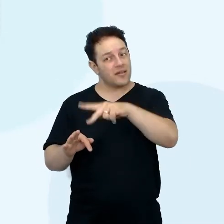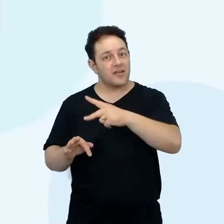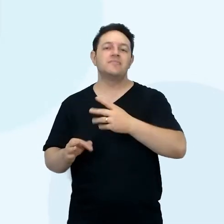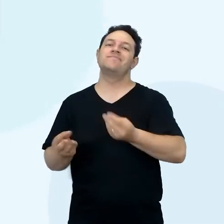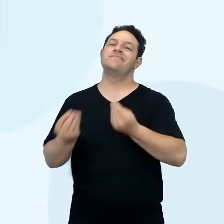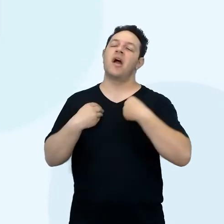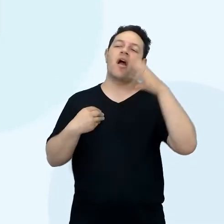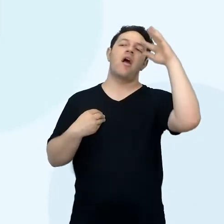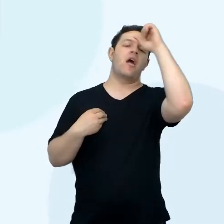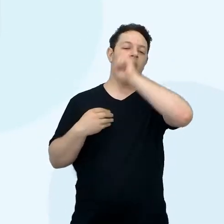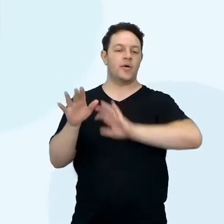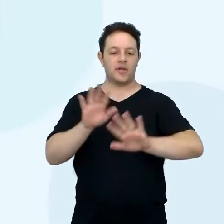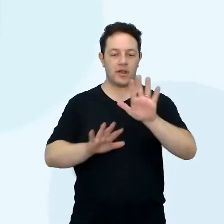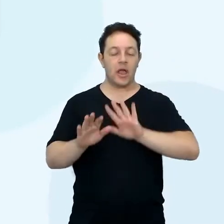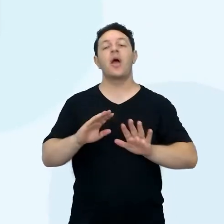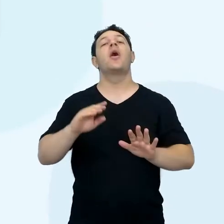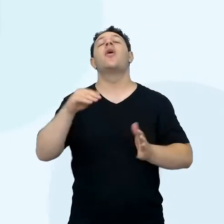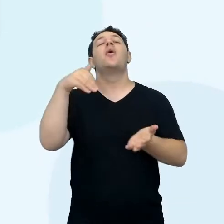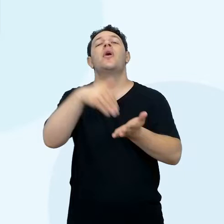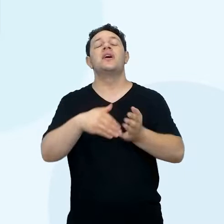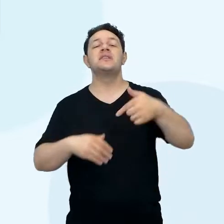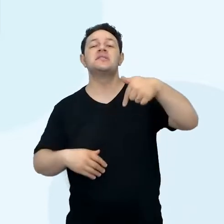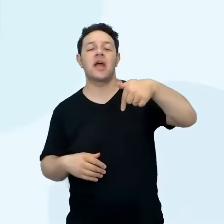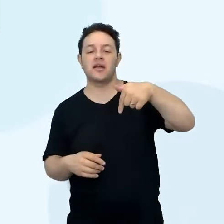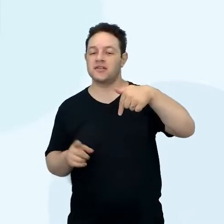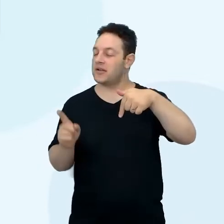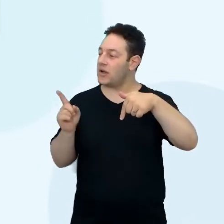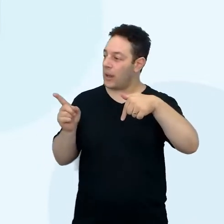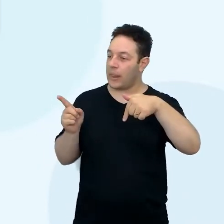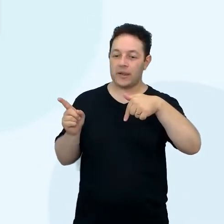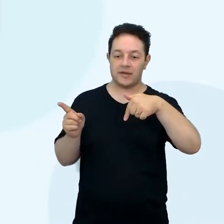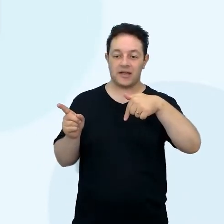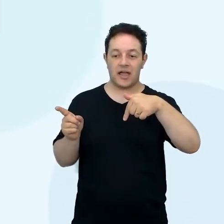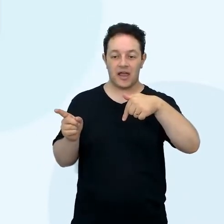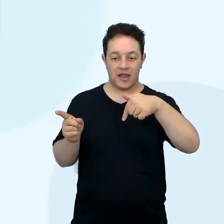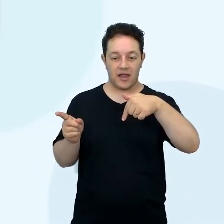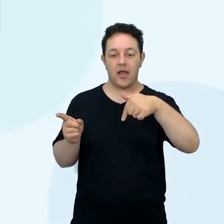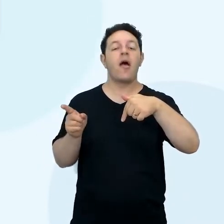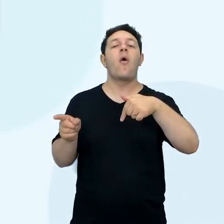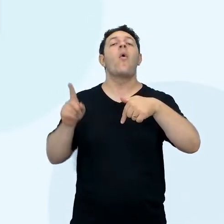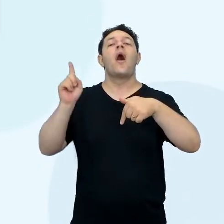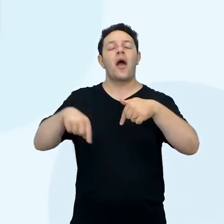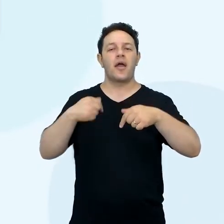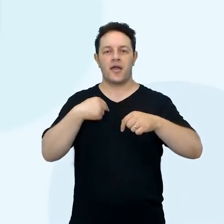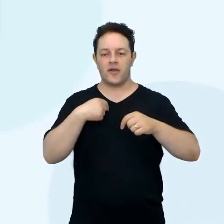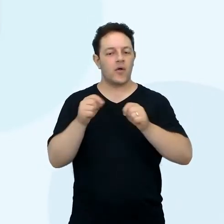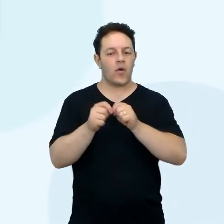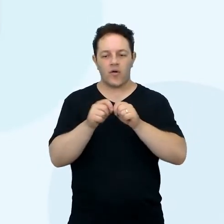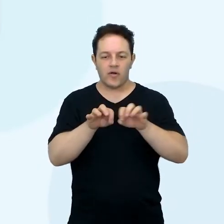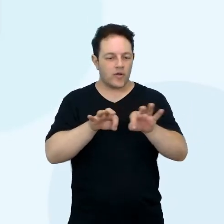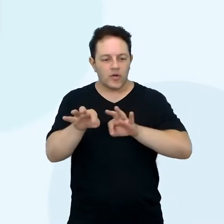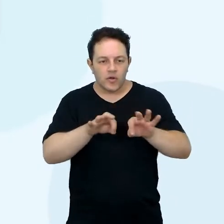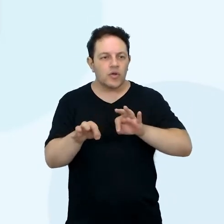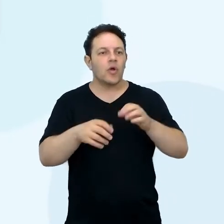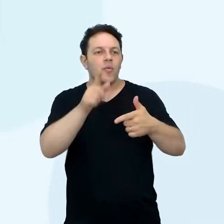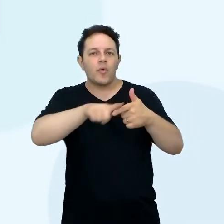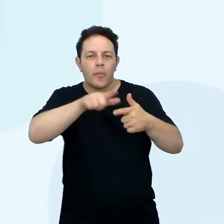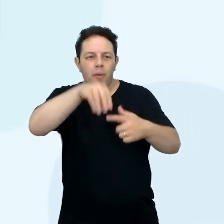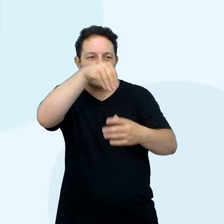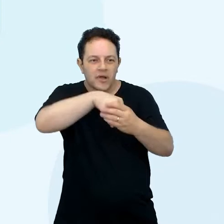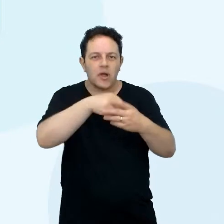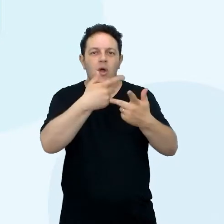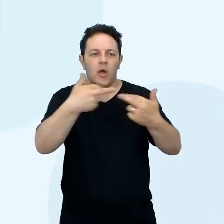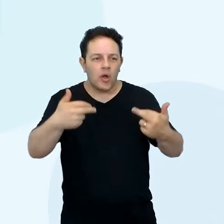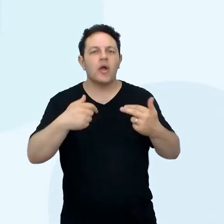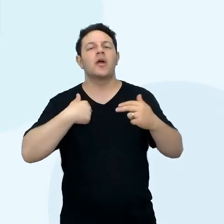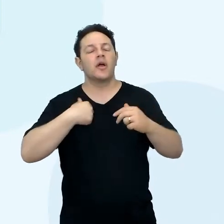interessante. E por fim, nós temos a capacidade de gerar soluções e desenvolvimento a partir de decisões internas ou reforços externos,